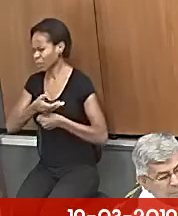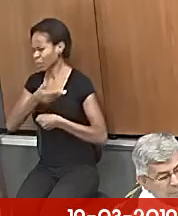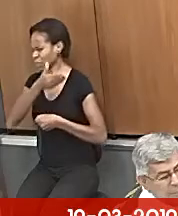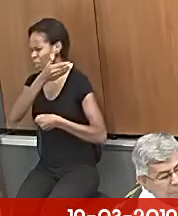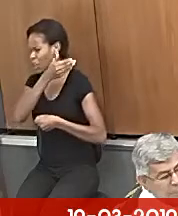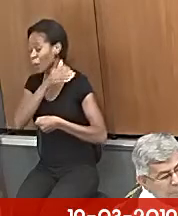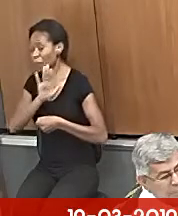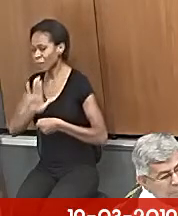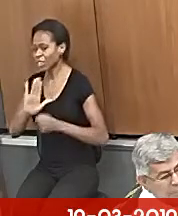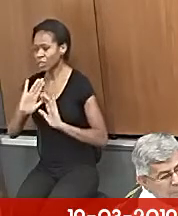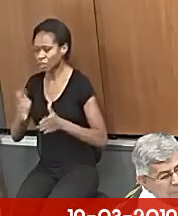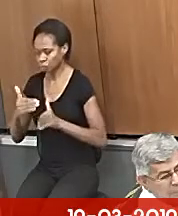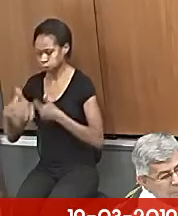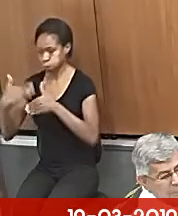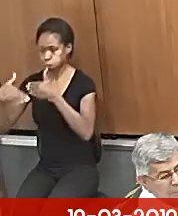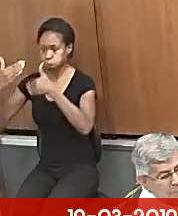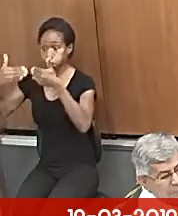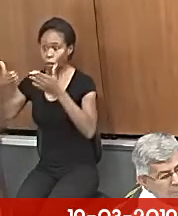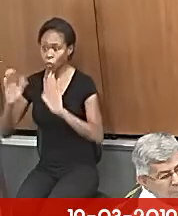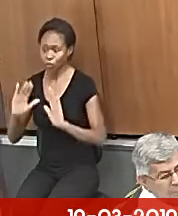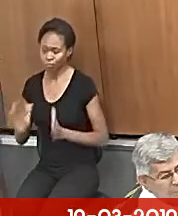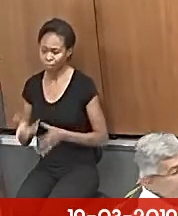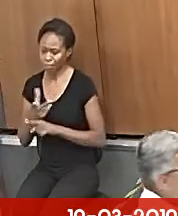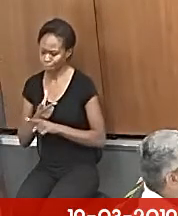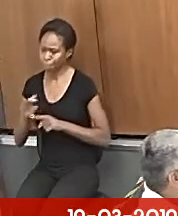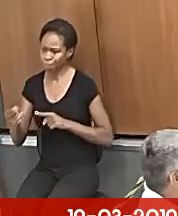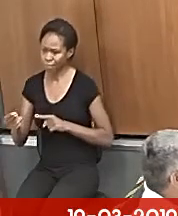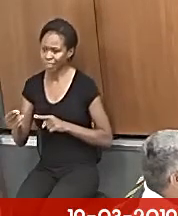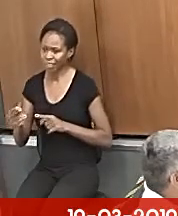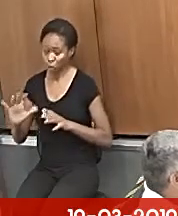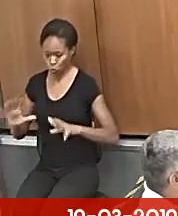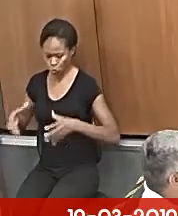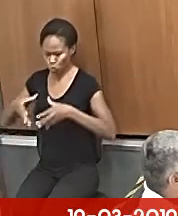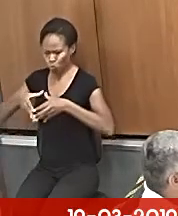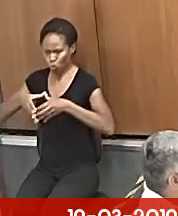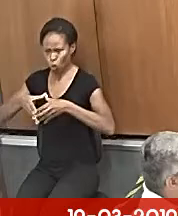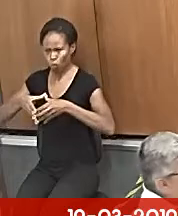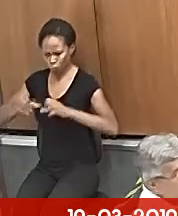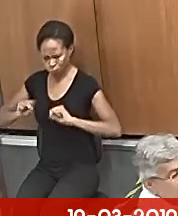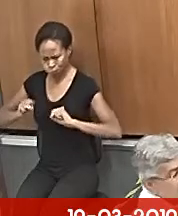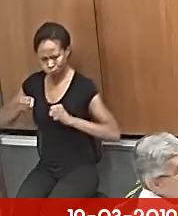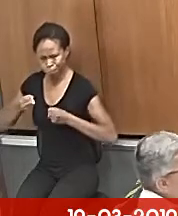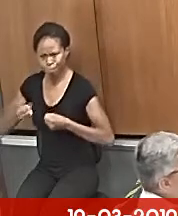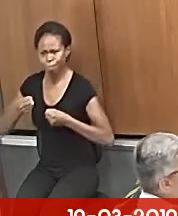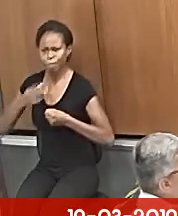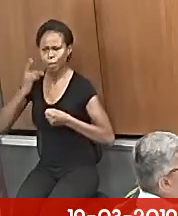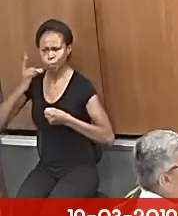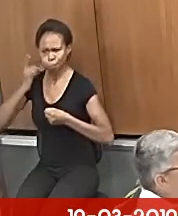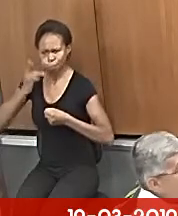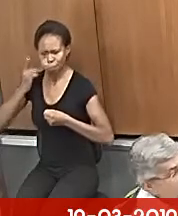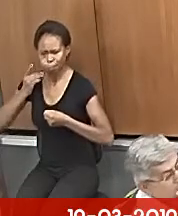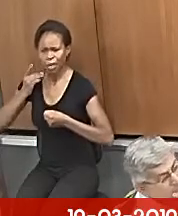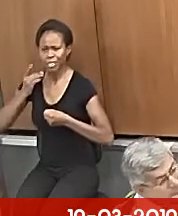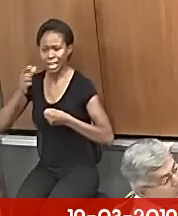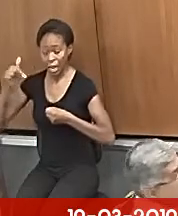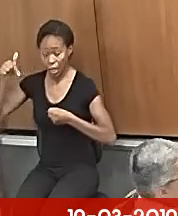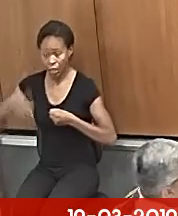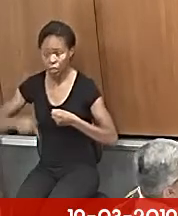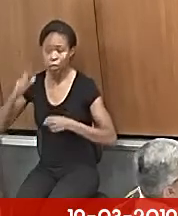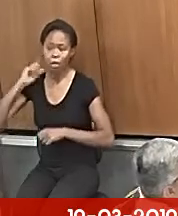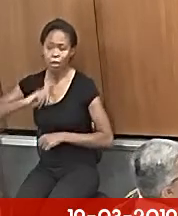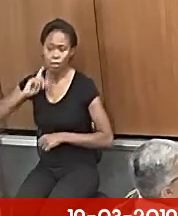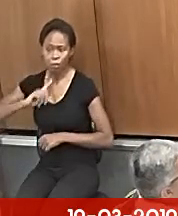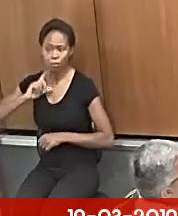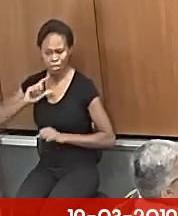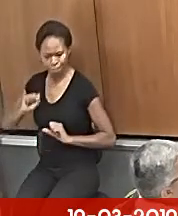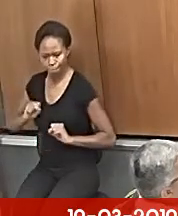avanços ainda mais agora que são deputado essa coluna que foi feita essa muralha né é a muralha de minas né